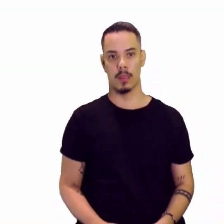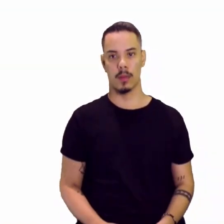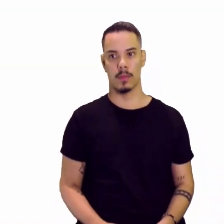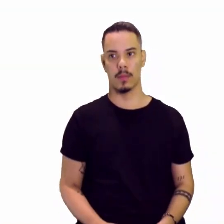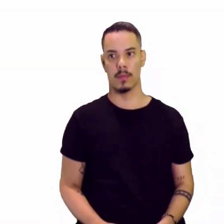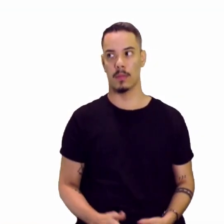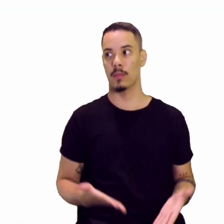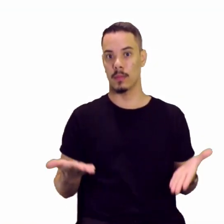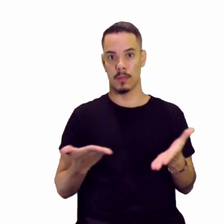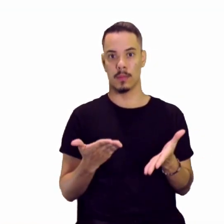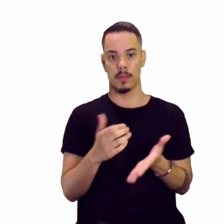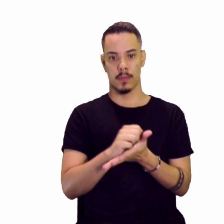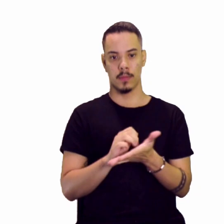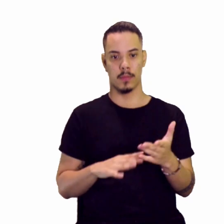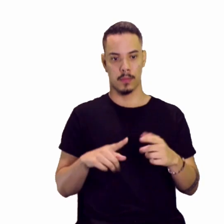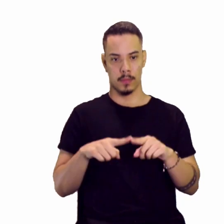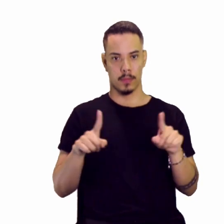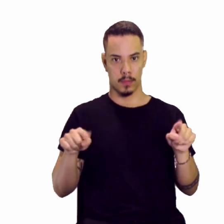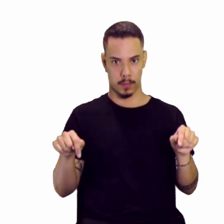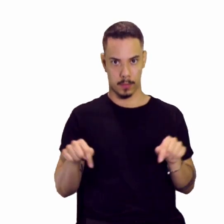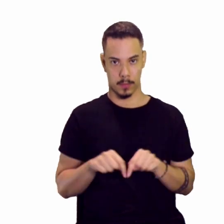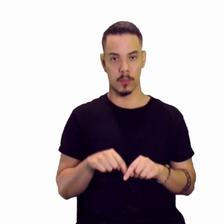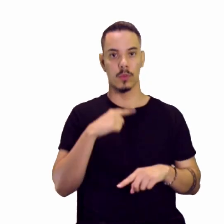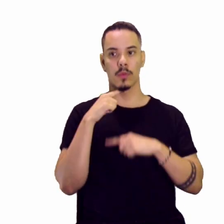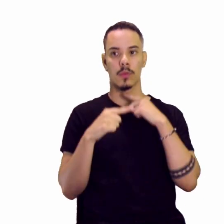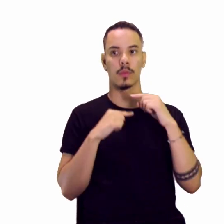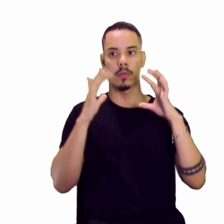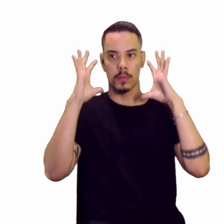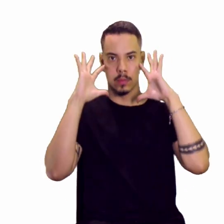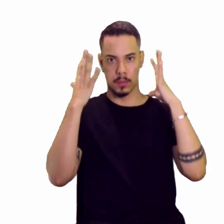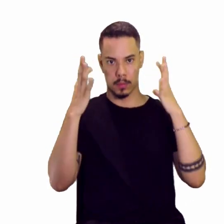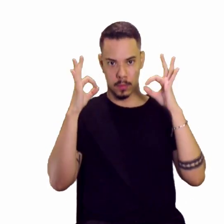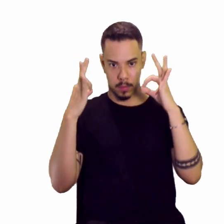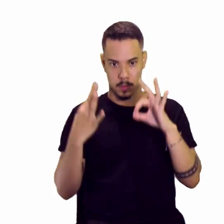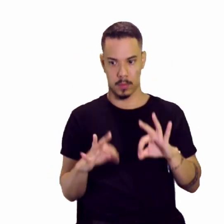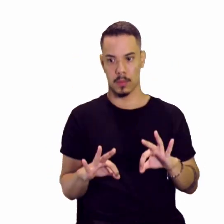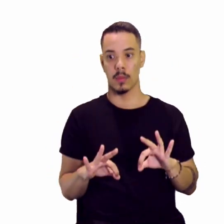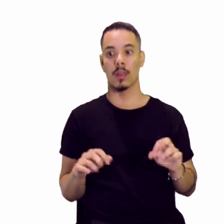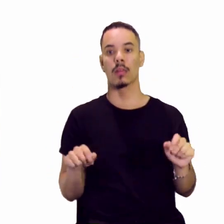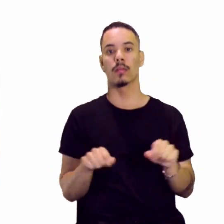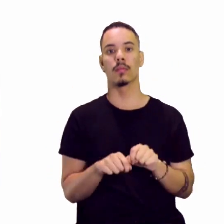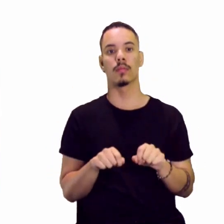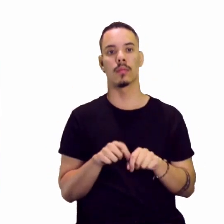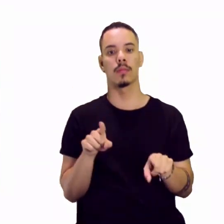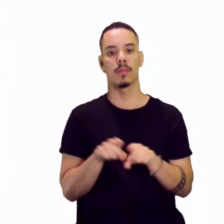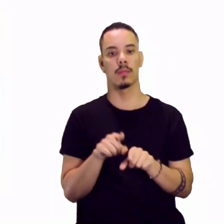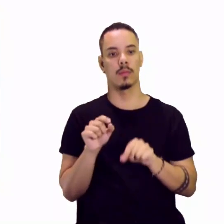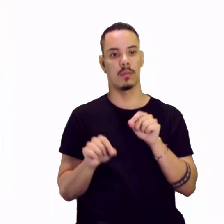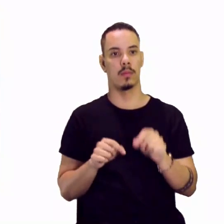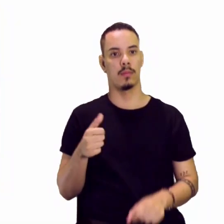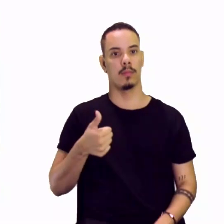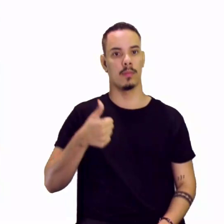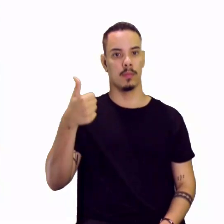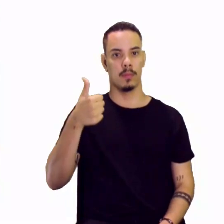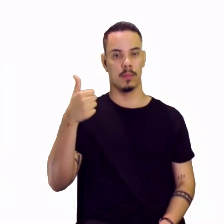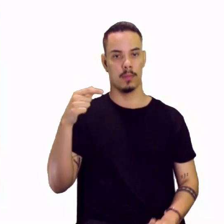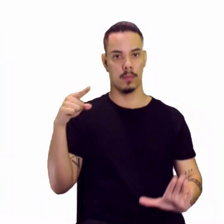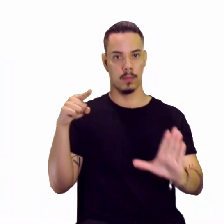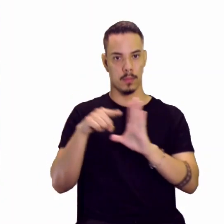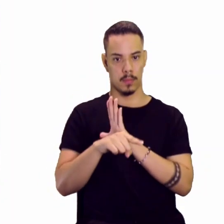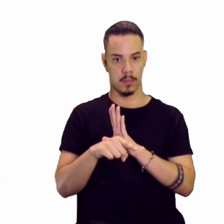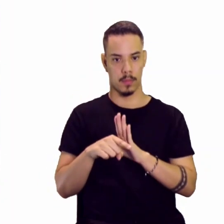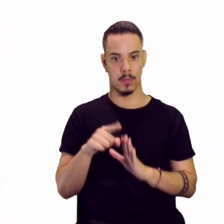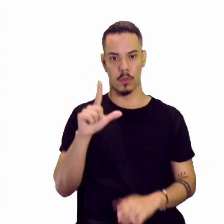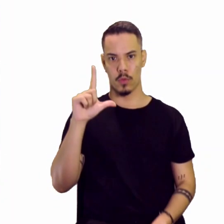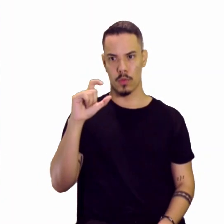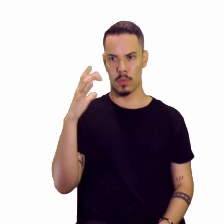Então agora, atividade de sala, tirando as dúvidas na resolução das atividades. E vamos aí, olha só, para a nossa primeira questão. Que